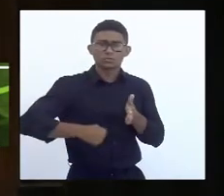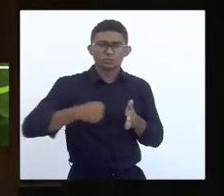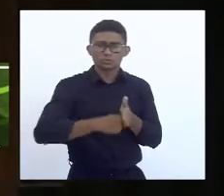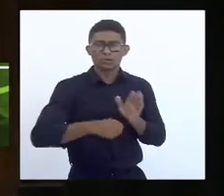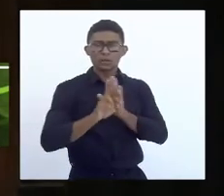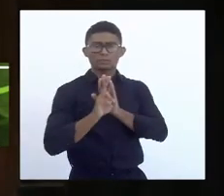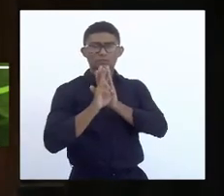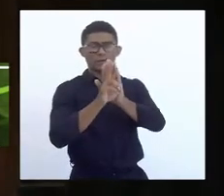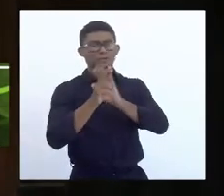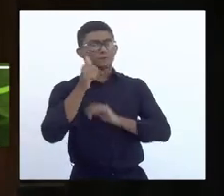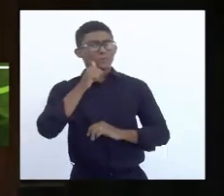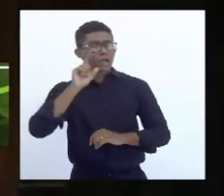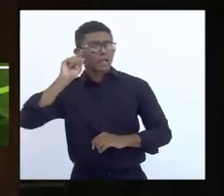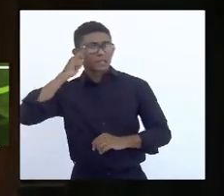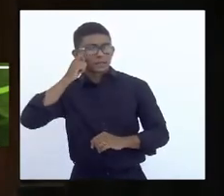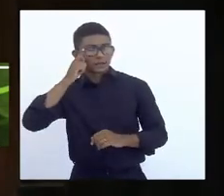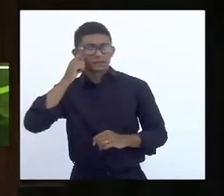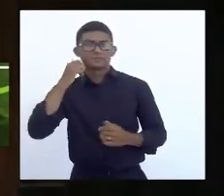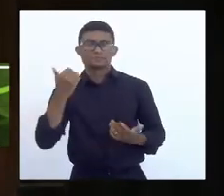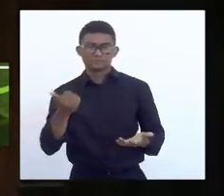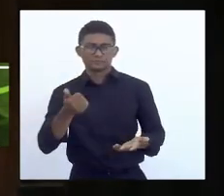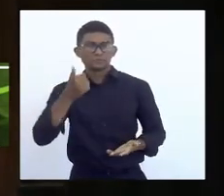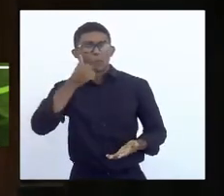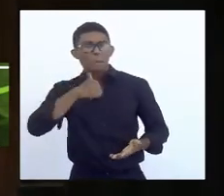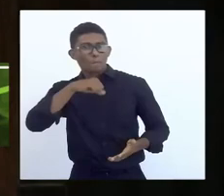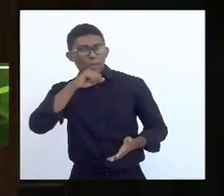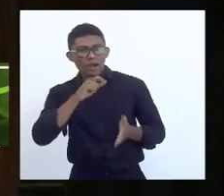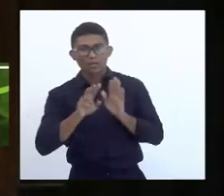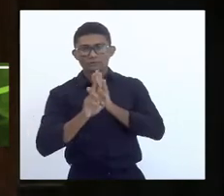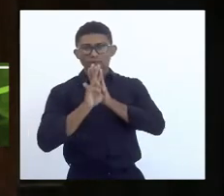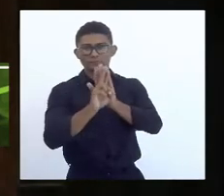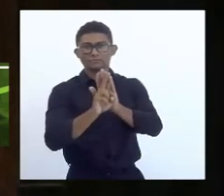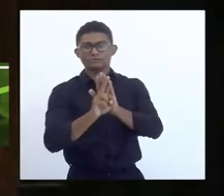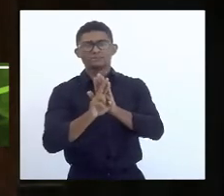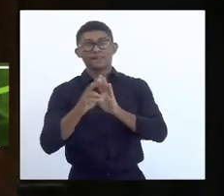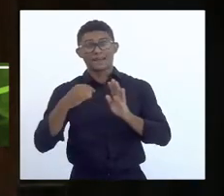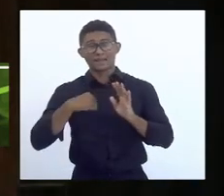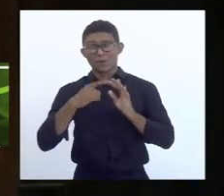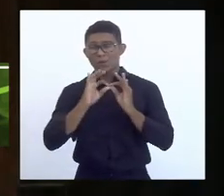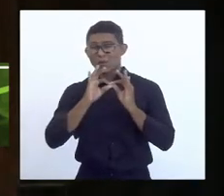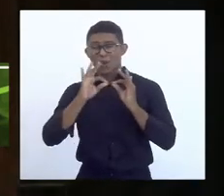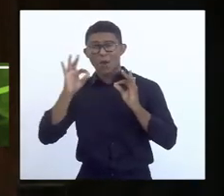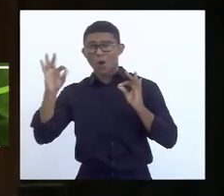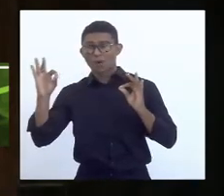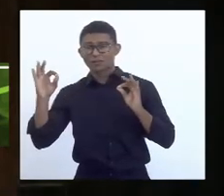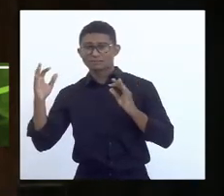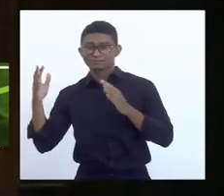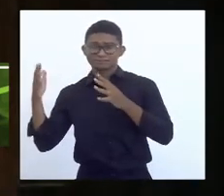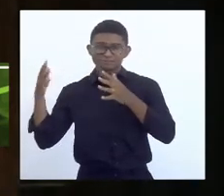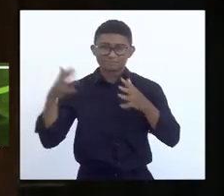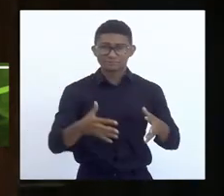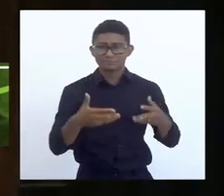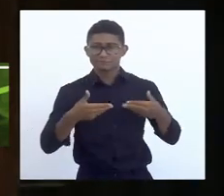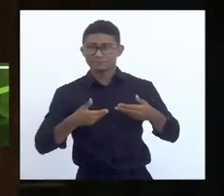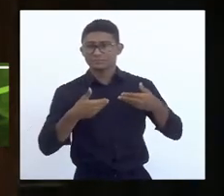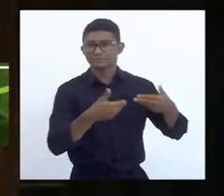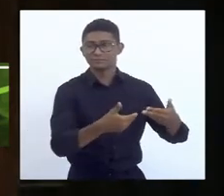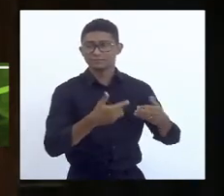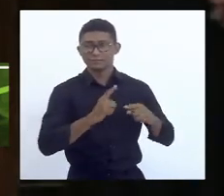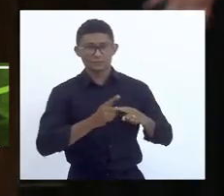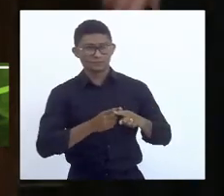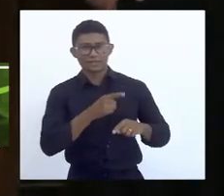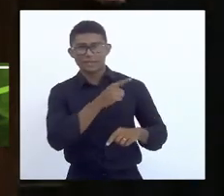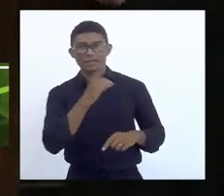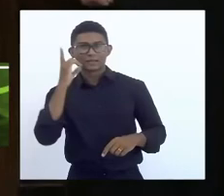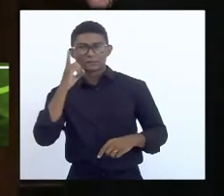luta no meu fazer político. Eu vim de longe, vim do interior, a convite da querida deputada Renata, porque ela foi duas vezes em Macaé, então